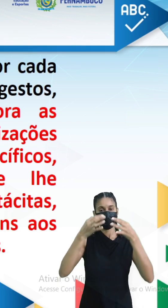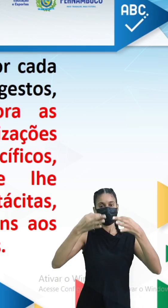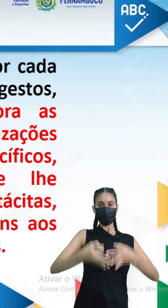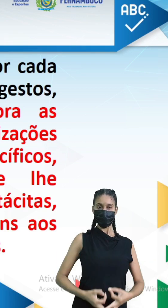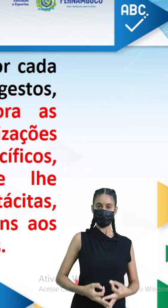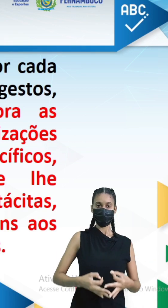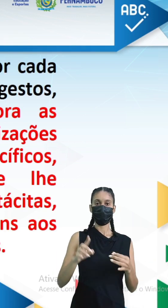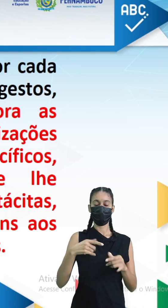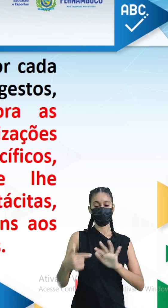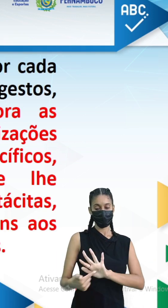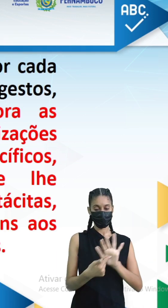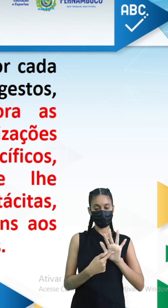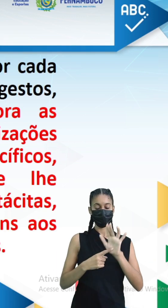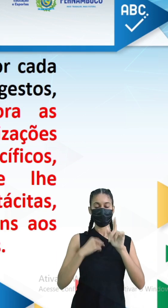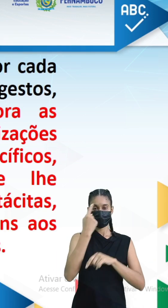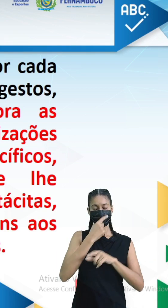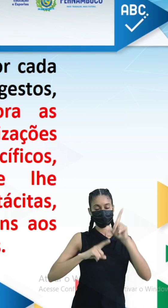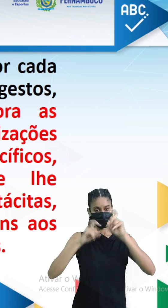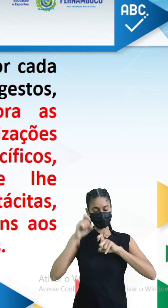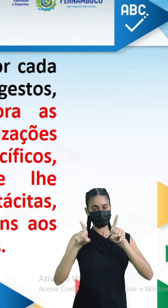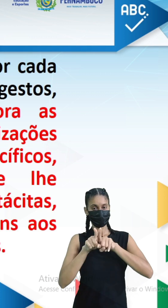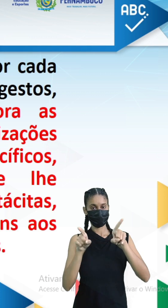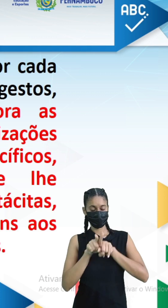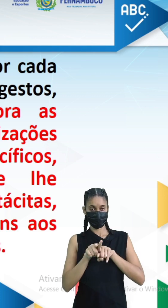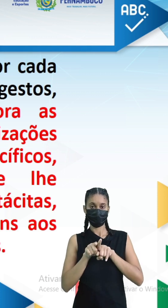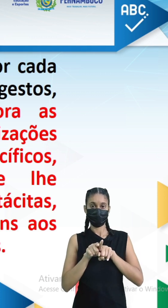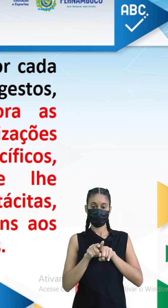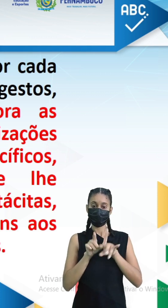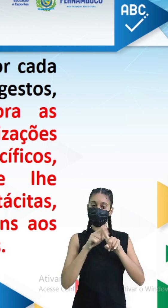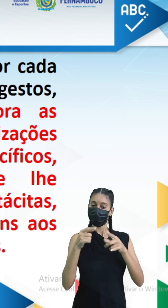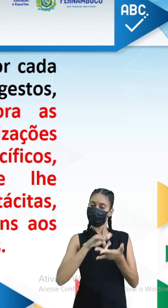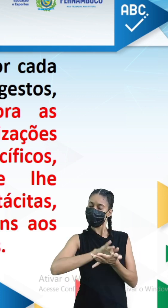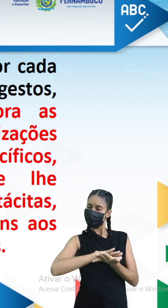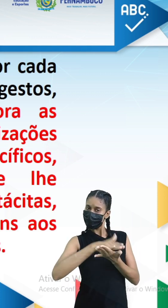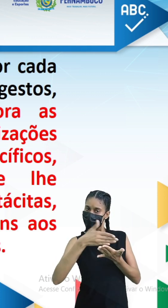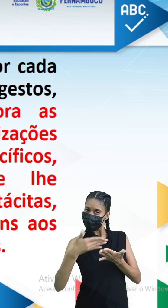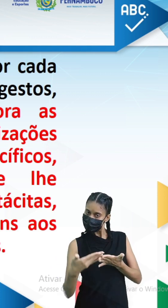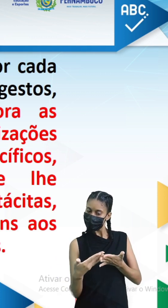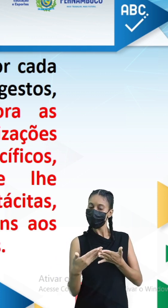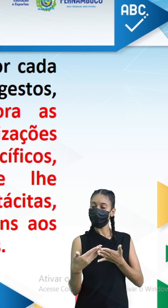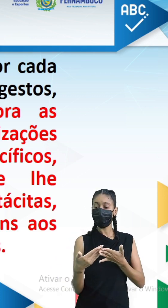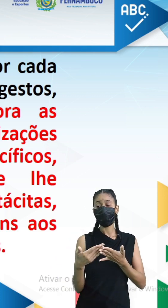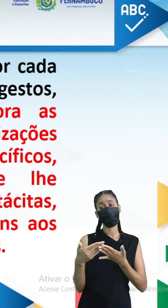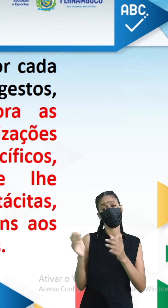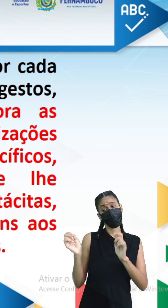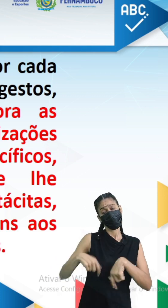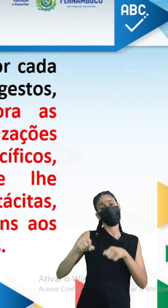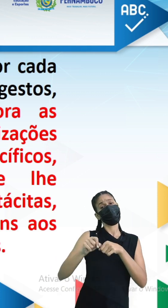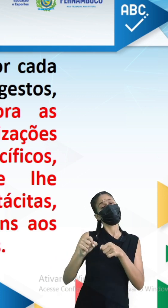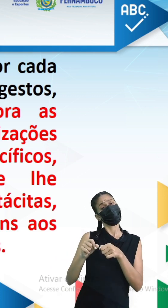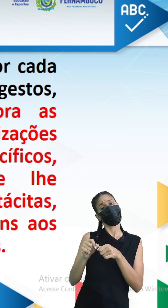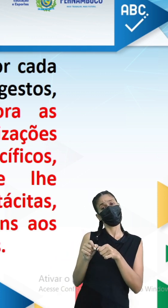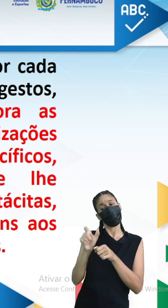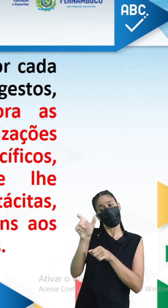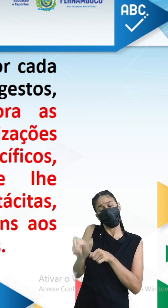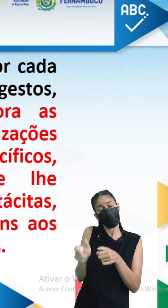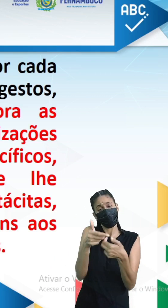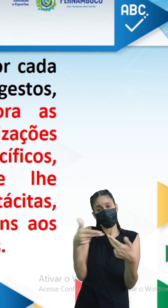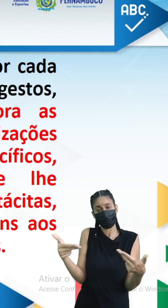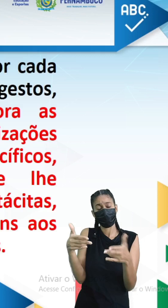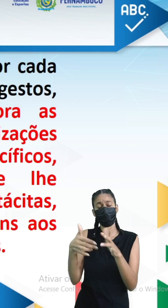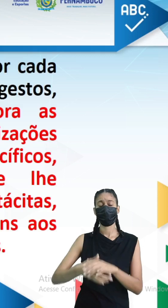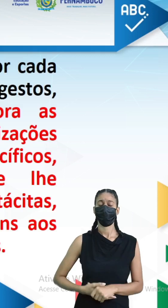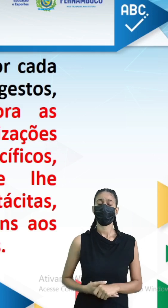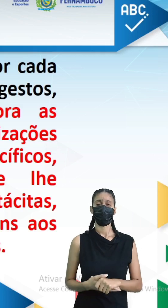posturas, expressões faciais, embora interpretações relativas a estas